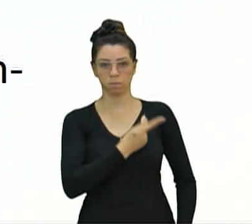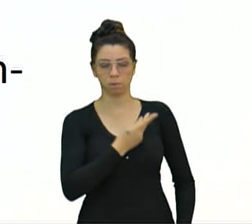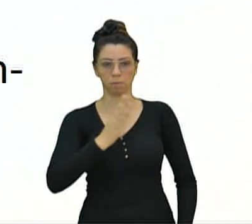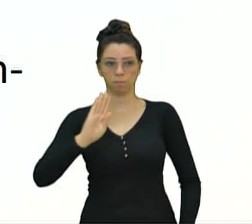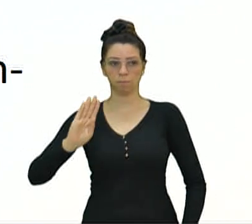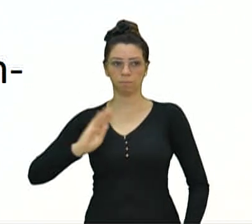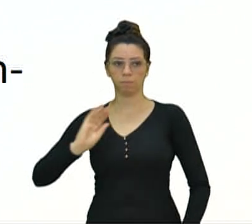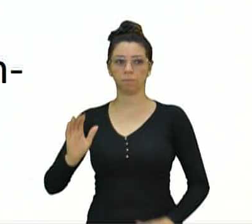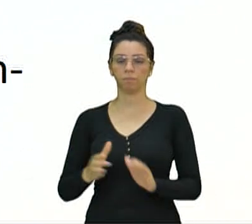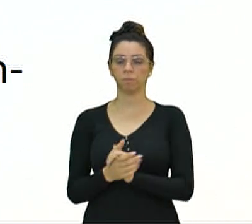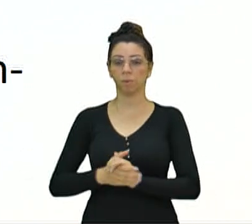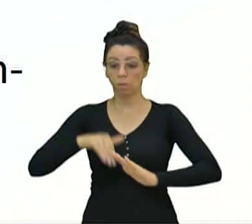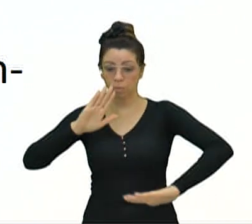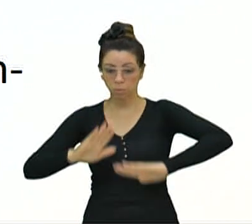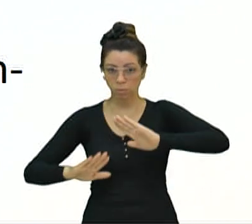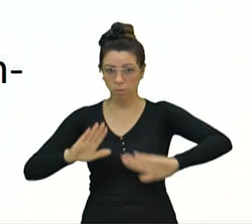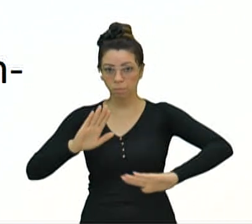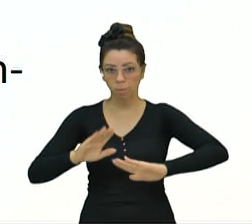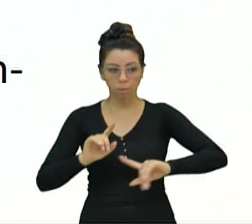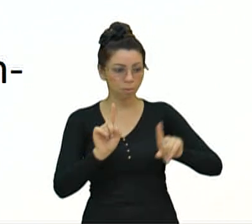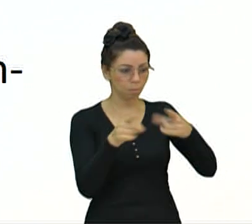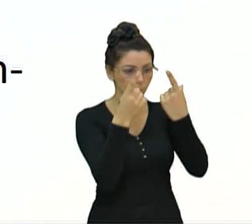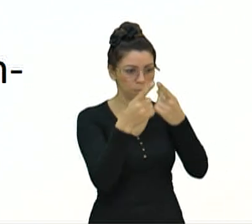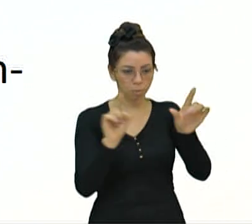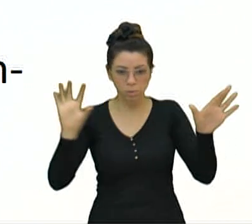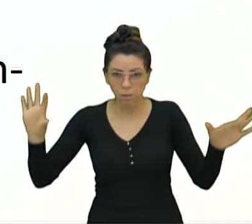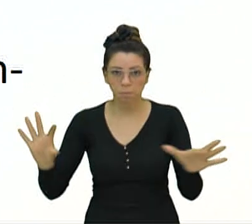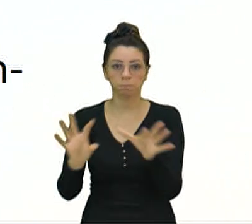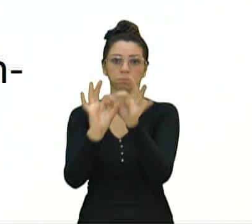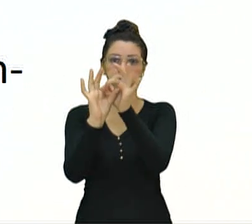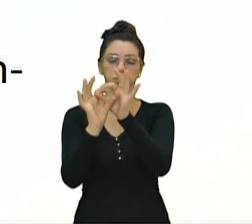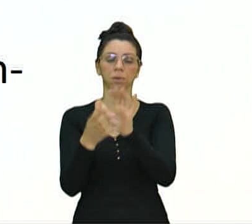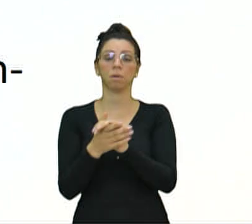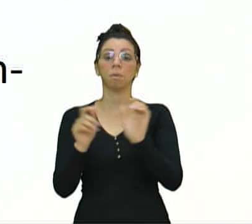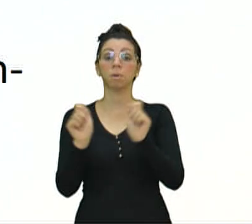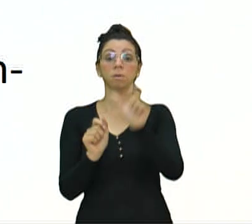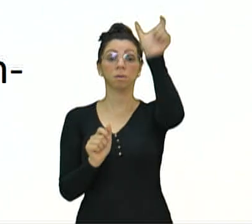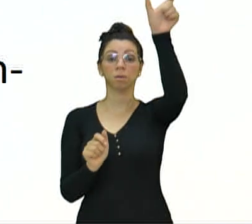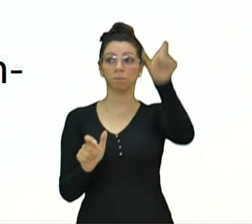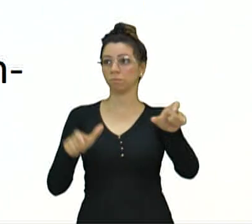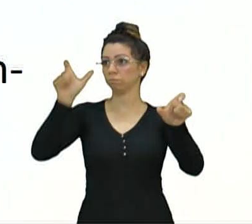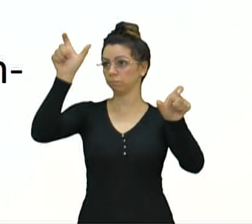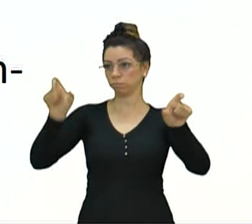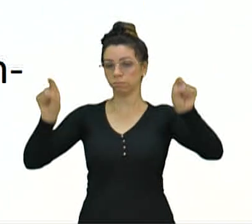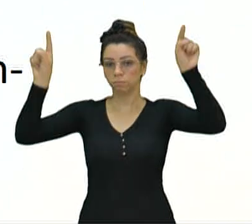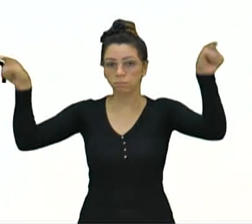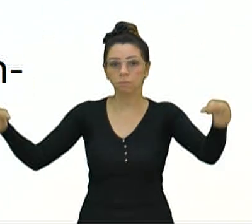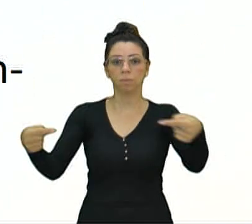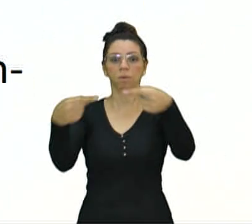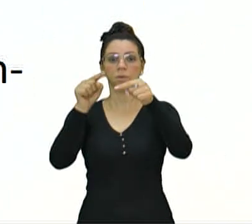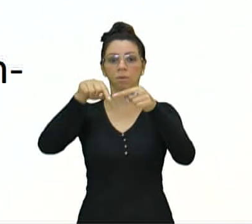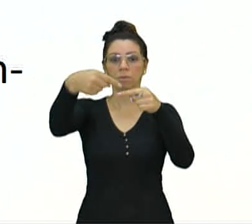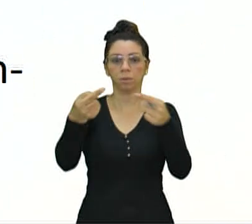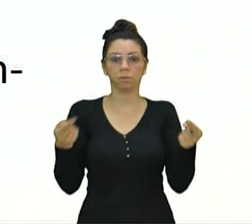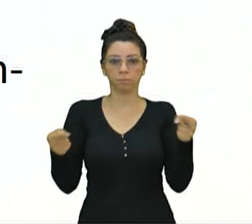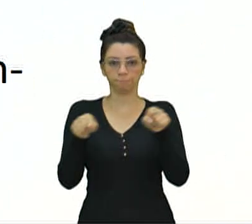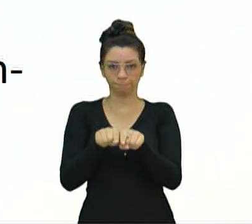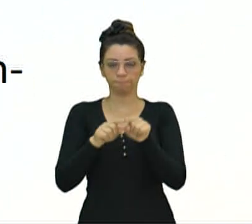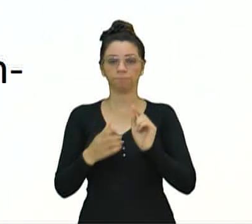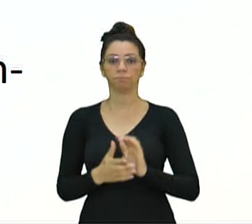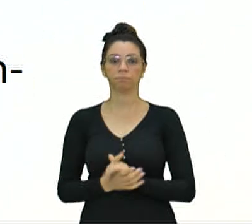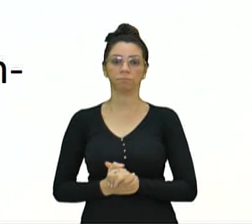tambores somam-se ao canto. Vocês vão relacionar essas duas colunas e logo retornaremos.